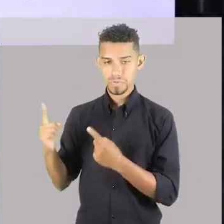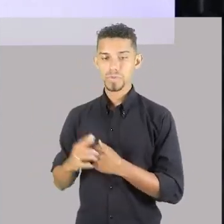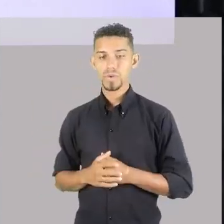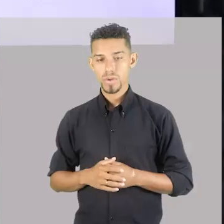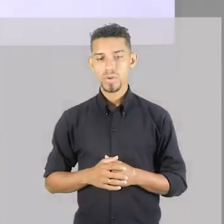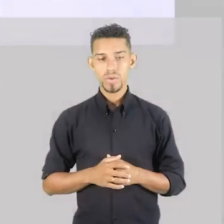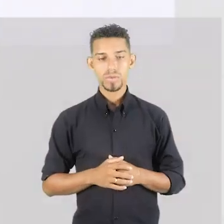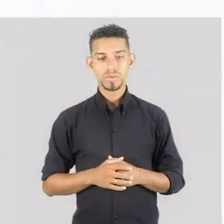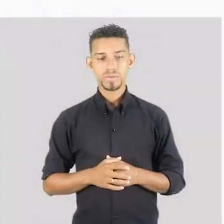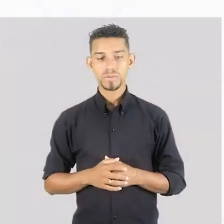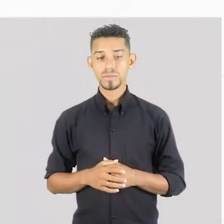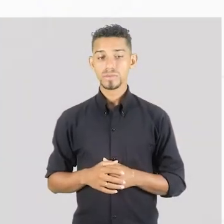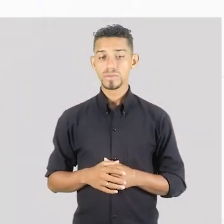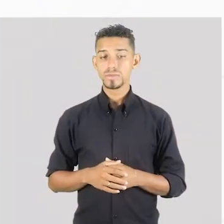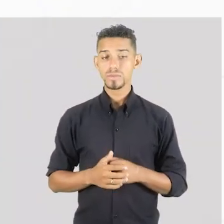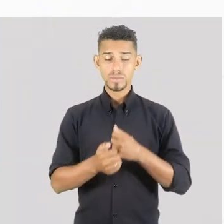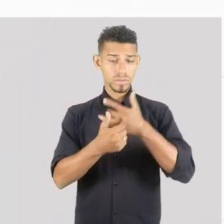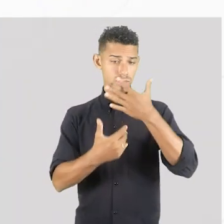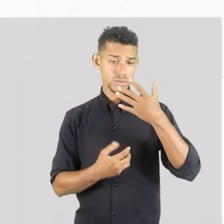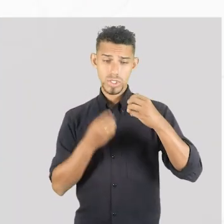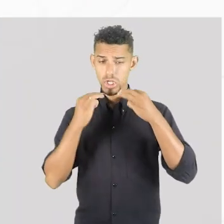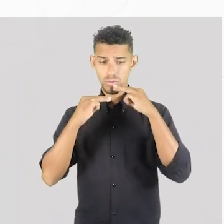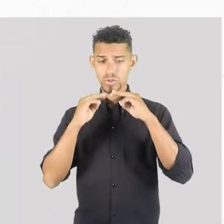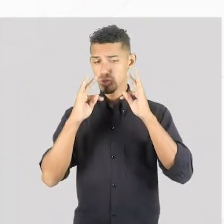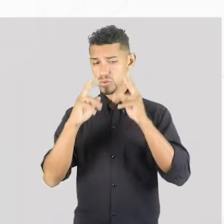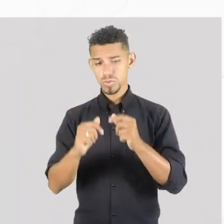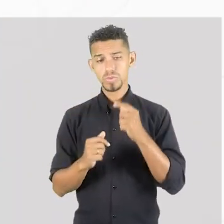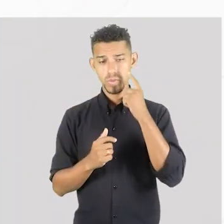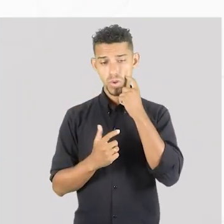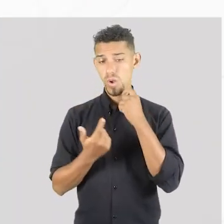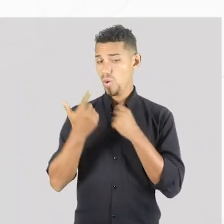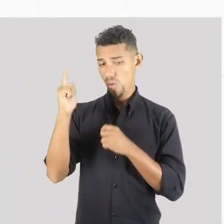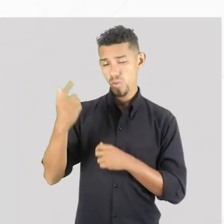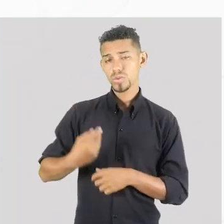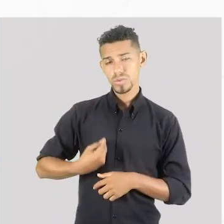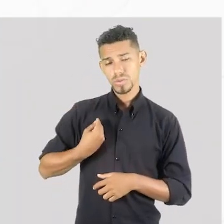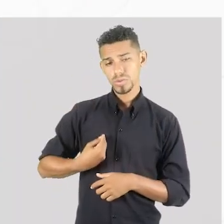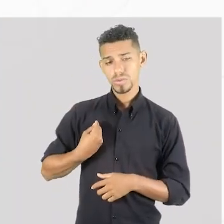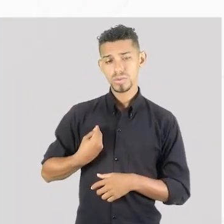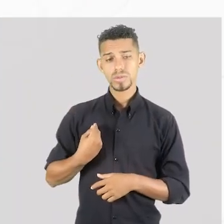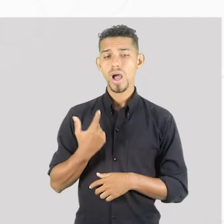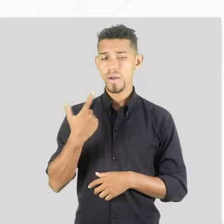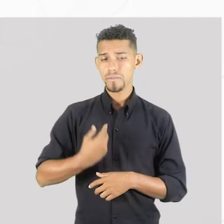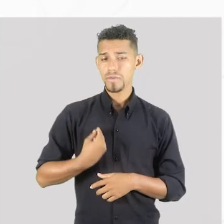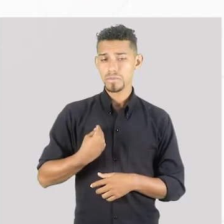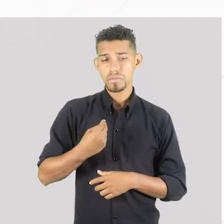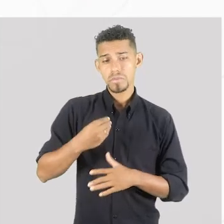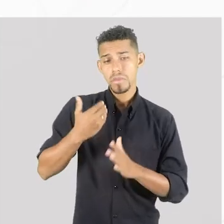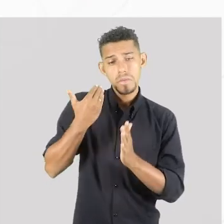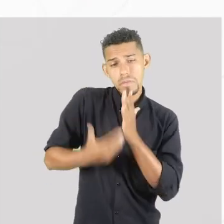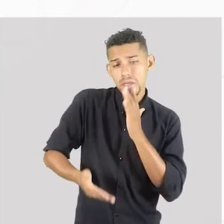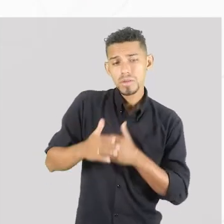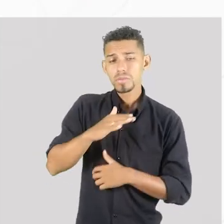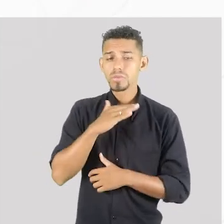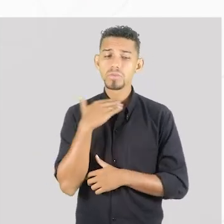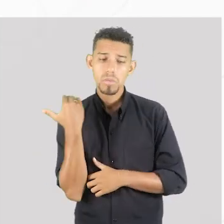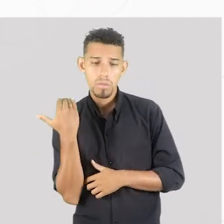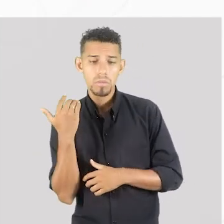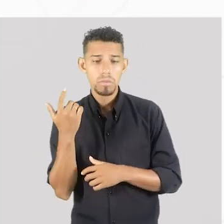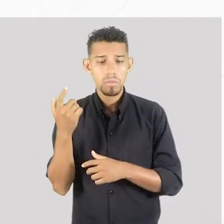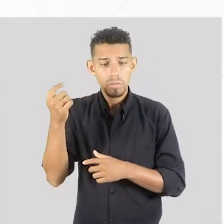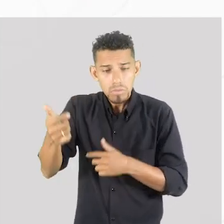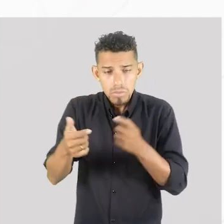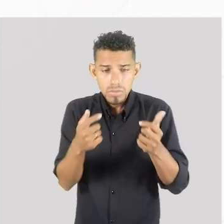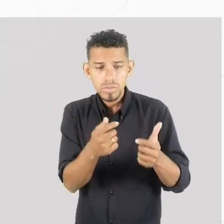Aqui é o restante da música, que eu não li toda, né? Outra realidade menos morta, tanta mentira, tanta força bruta,